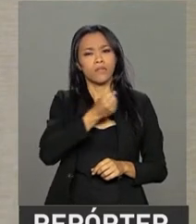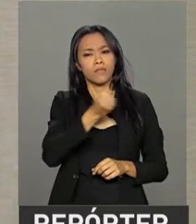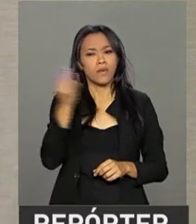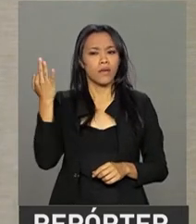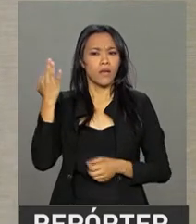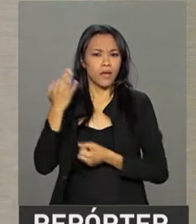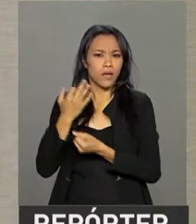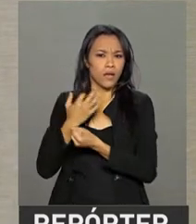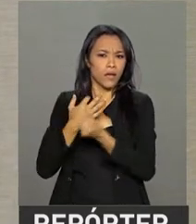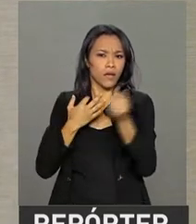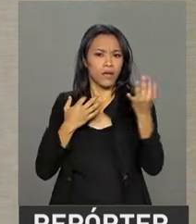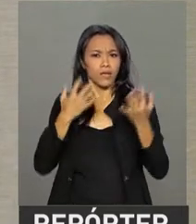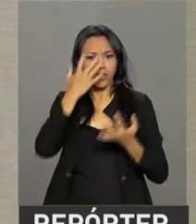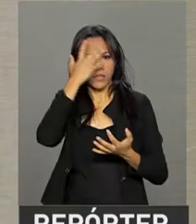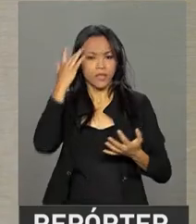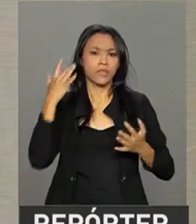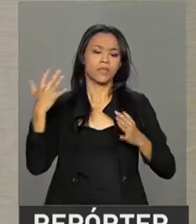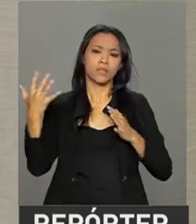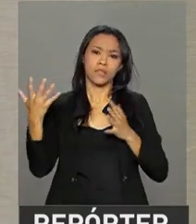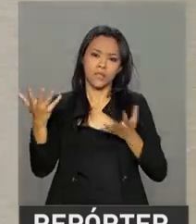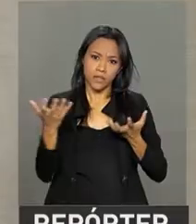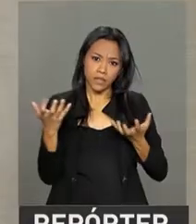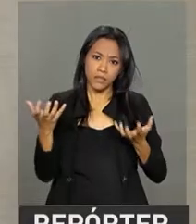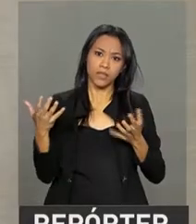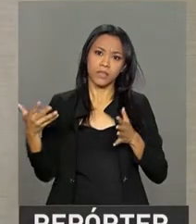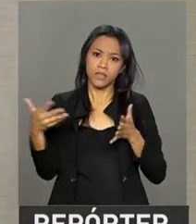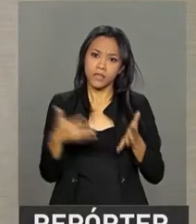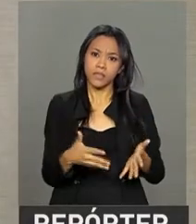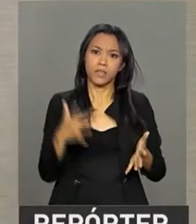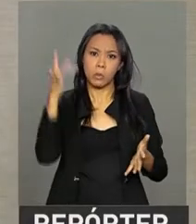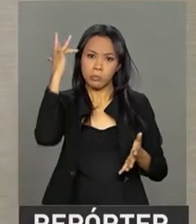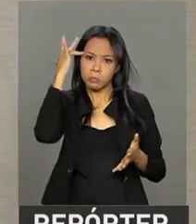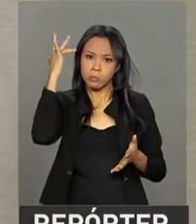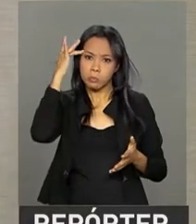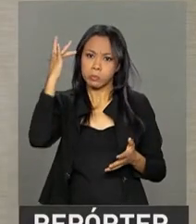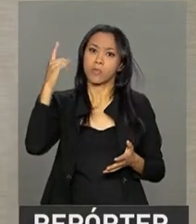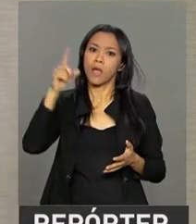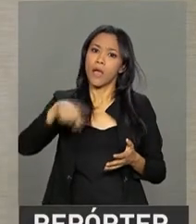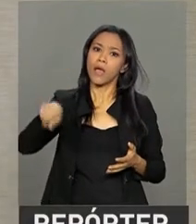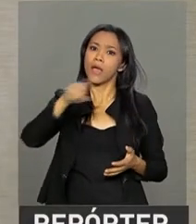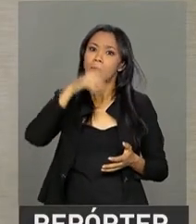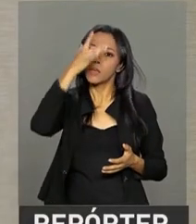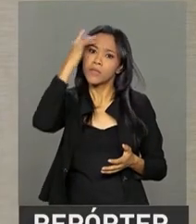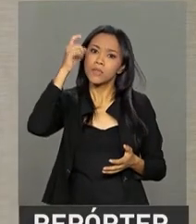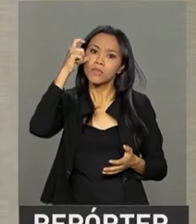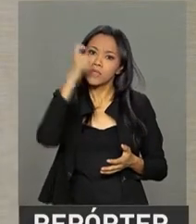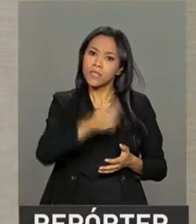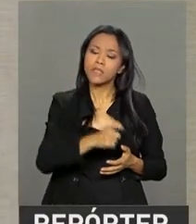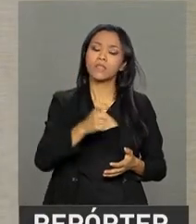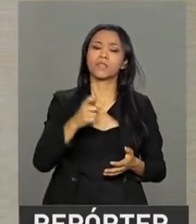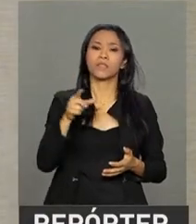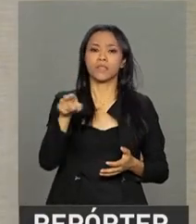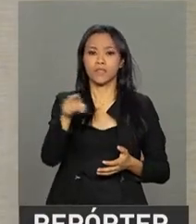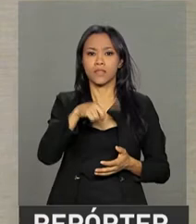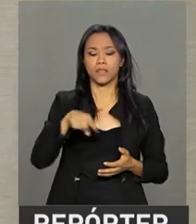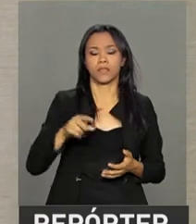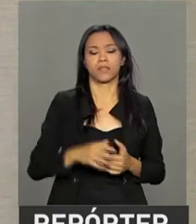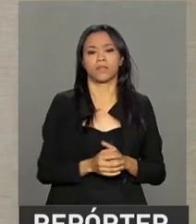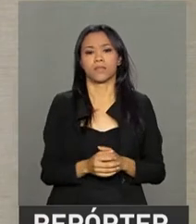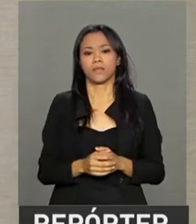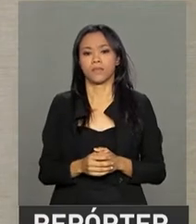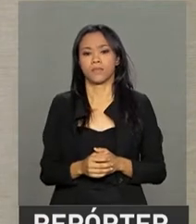para um almoço desse tipo, de altíssimo nível. São questões interessantes, são todas questões procurando entender melhor